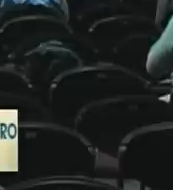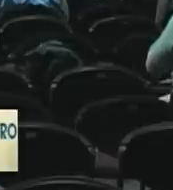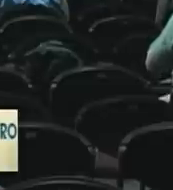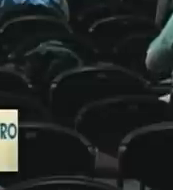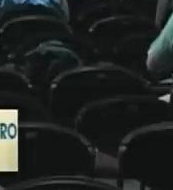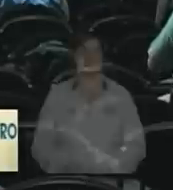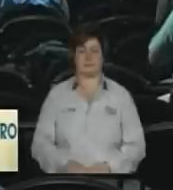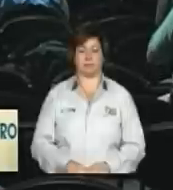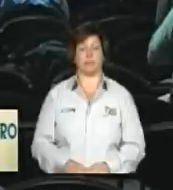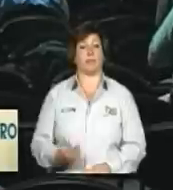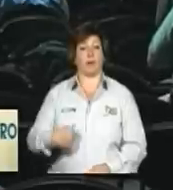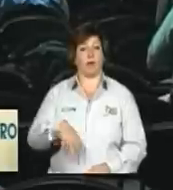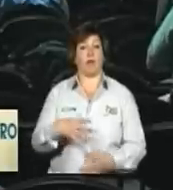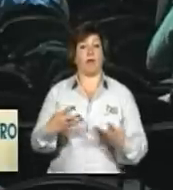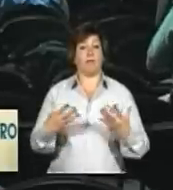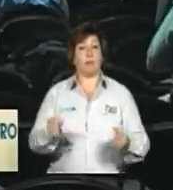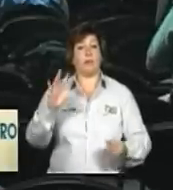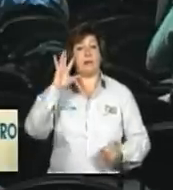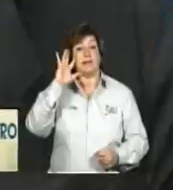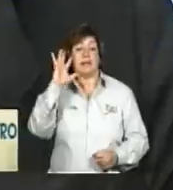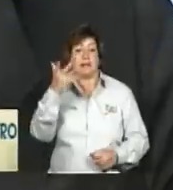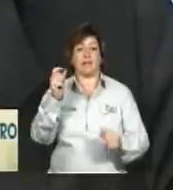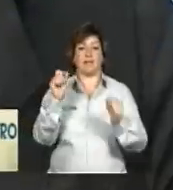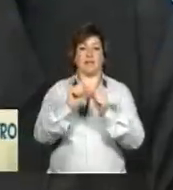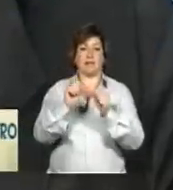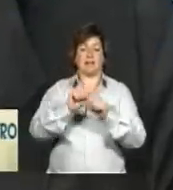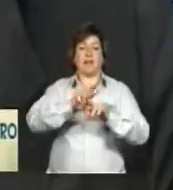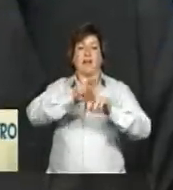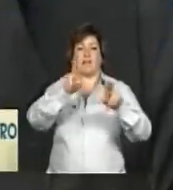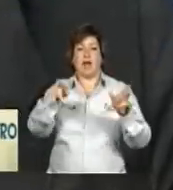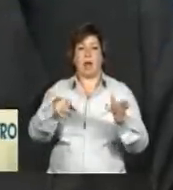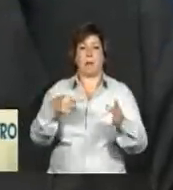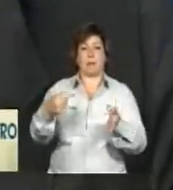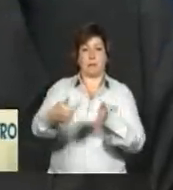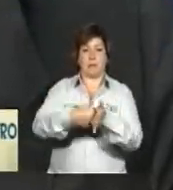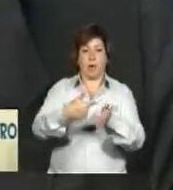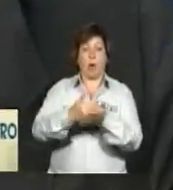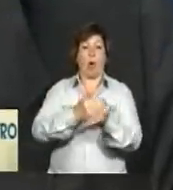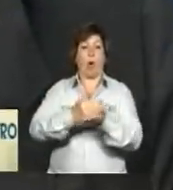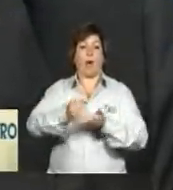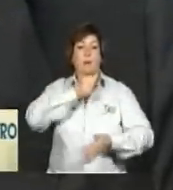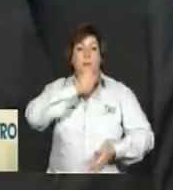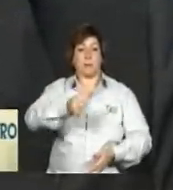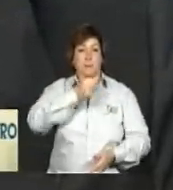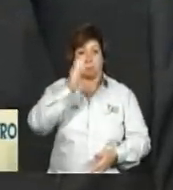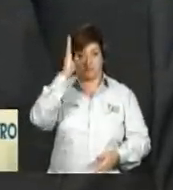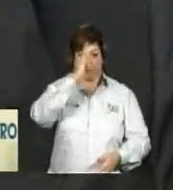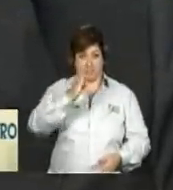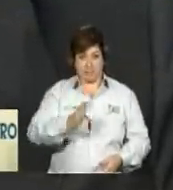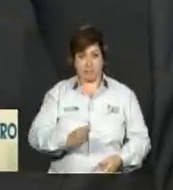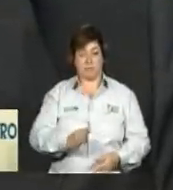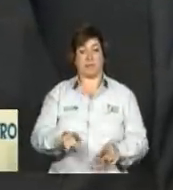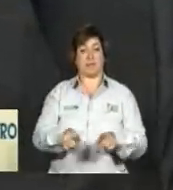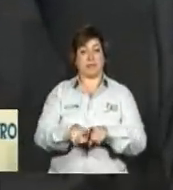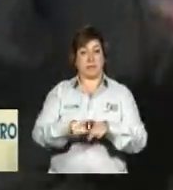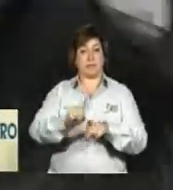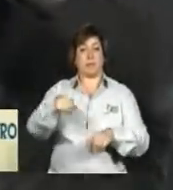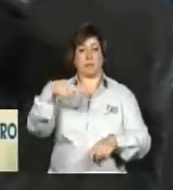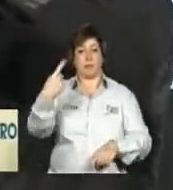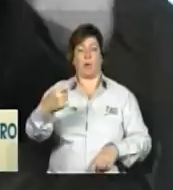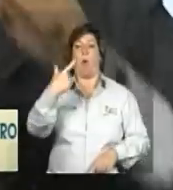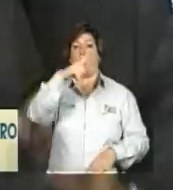Vamos tentar acomodar as várias perguntas, começando com a imprensa brasileira, mas sem descuidar da internacional em outra